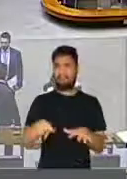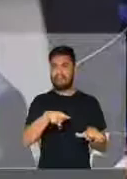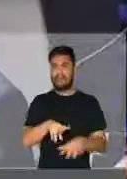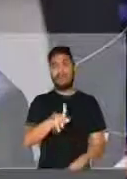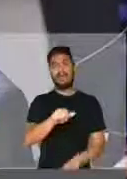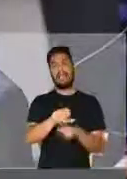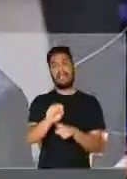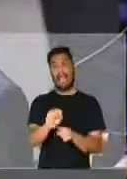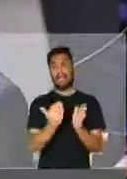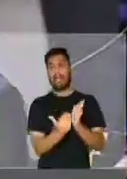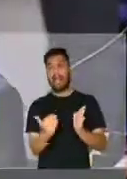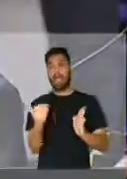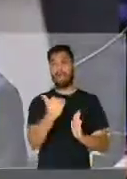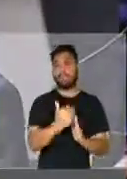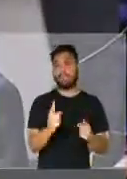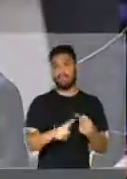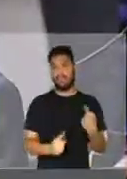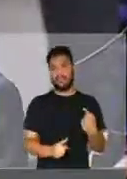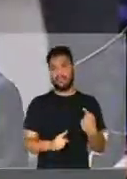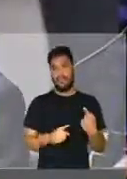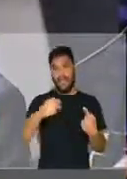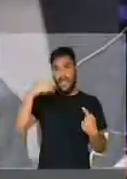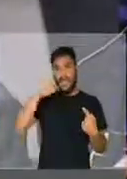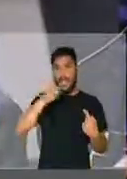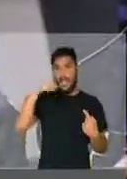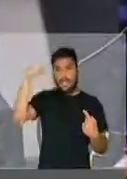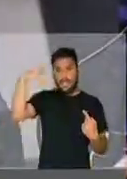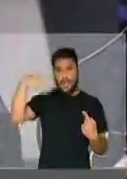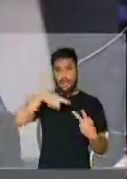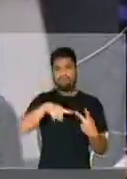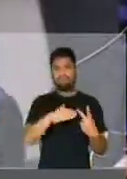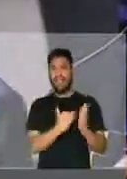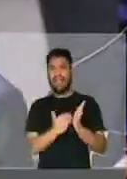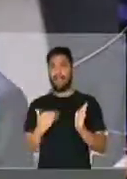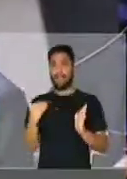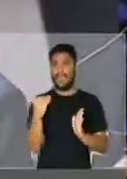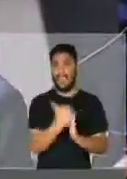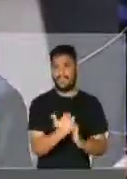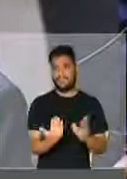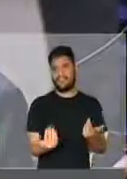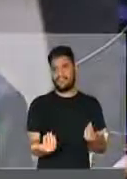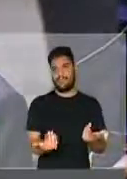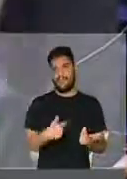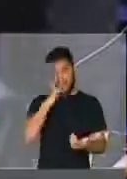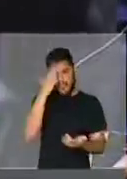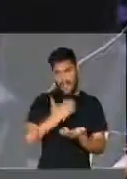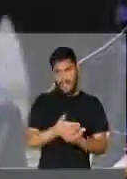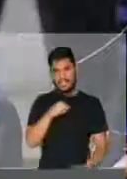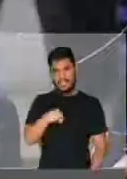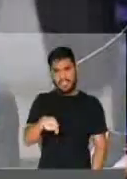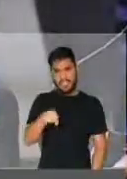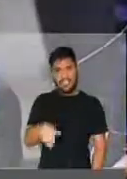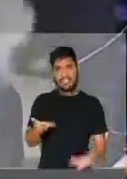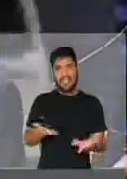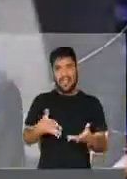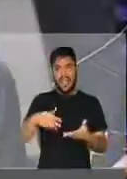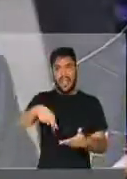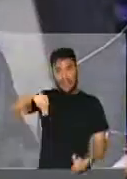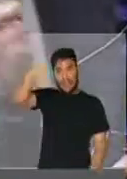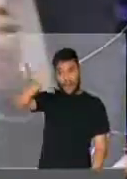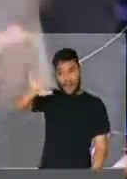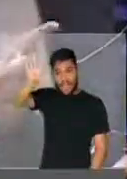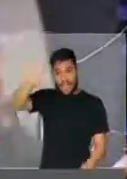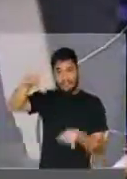aumentando, conta de luz nem se fala. Eu acho, inclusive, que esse apagão está acontecendo de propósito para